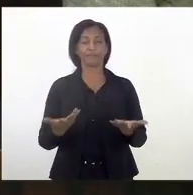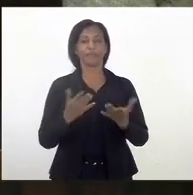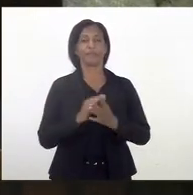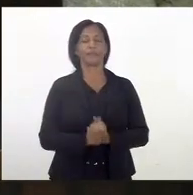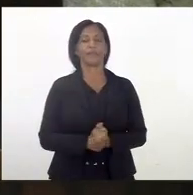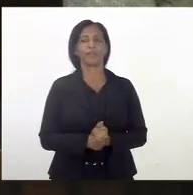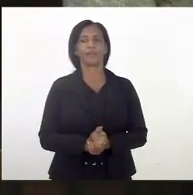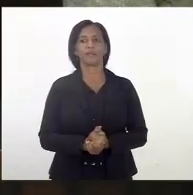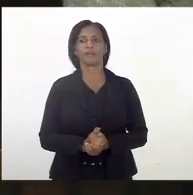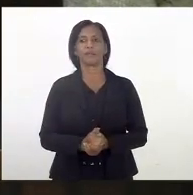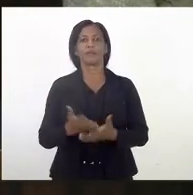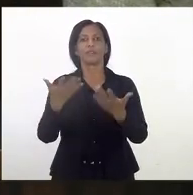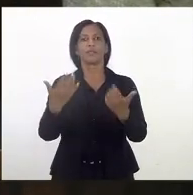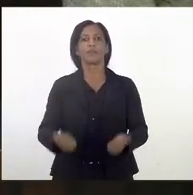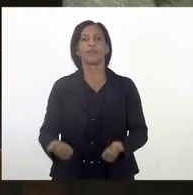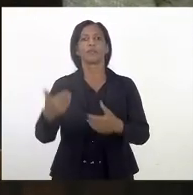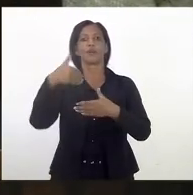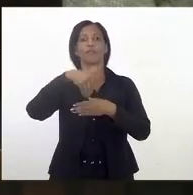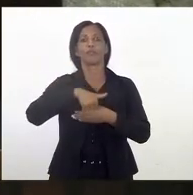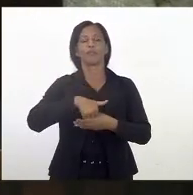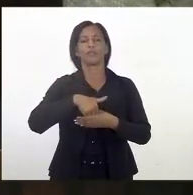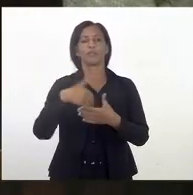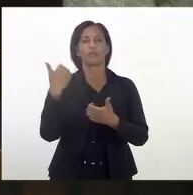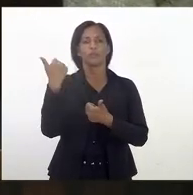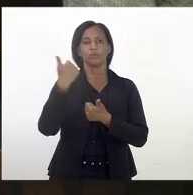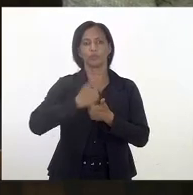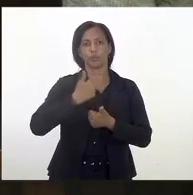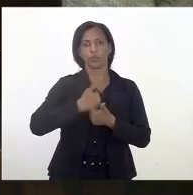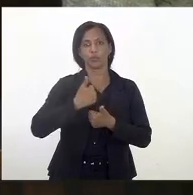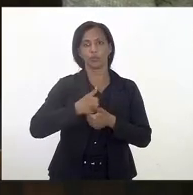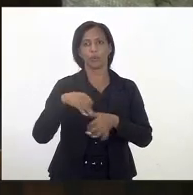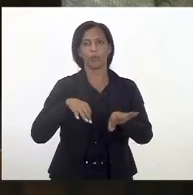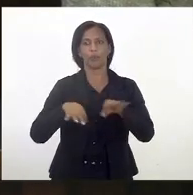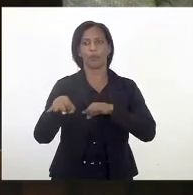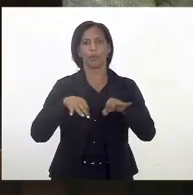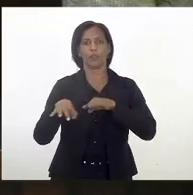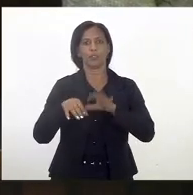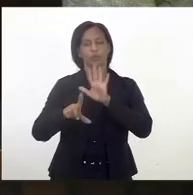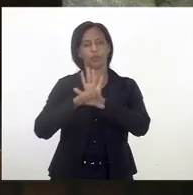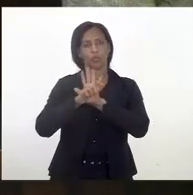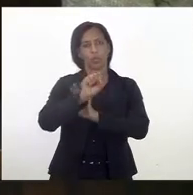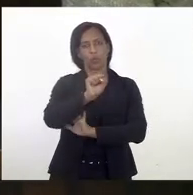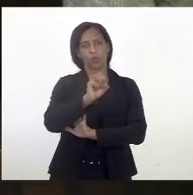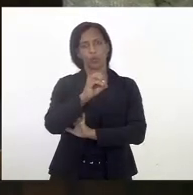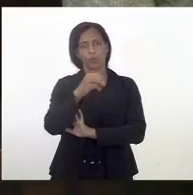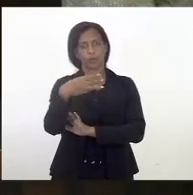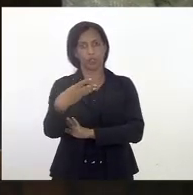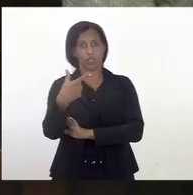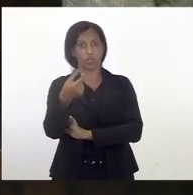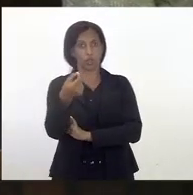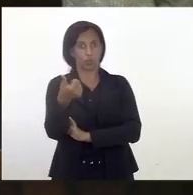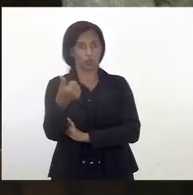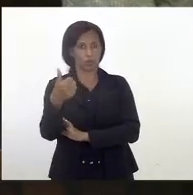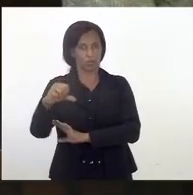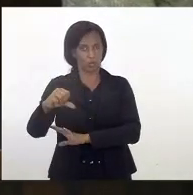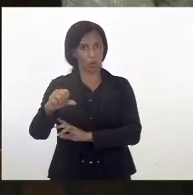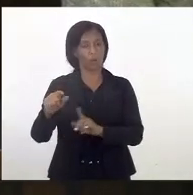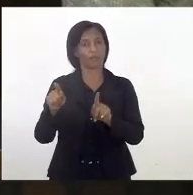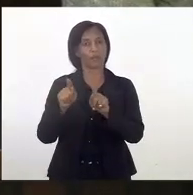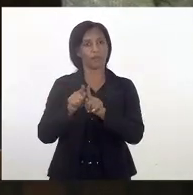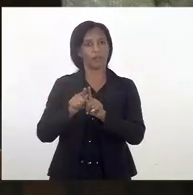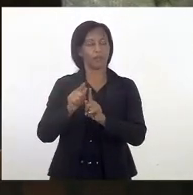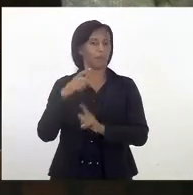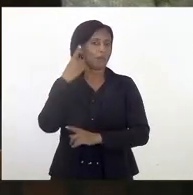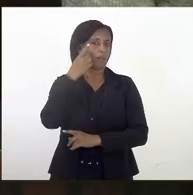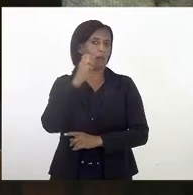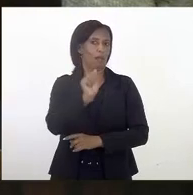vamos a votação substantivo projeto de lei 180319 autoria deputada Martha Rocha e Alana passo